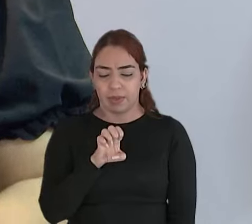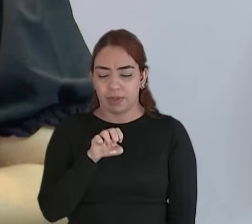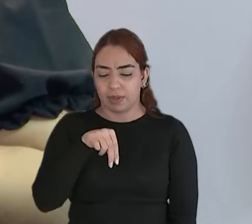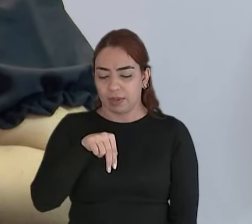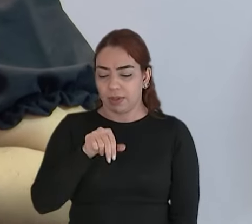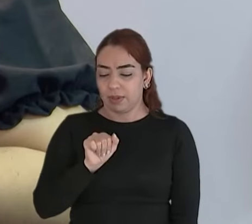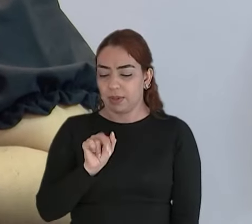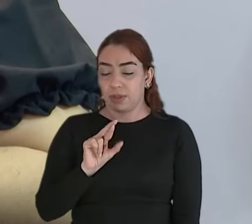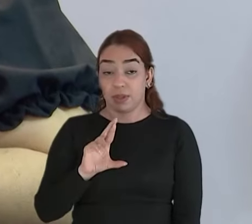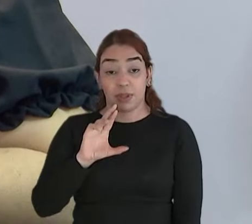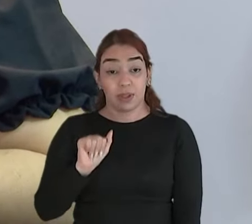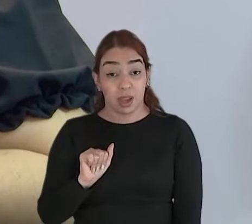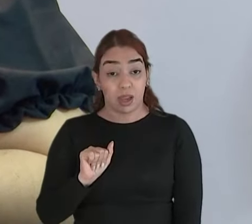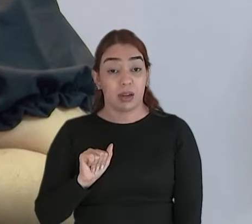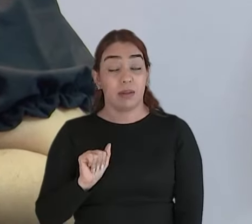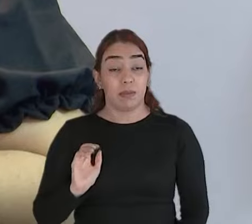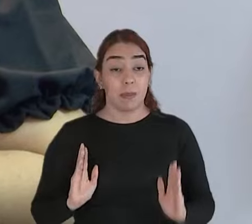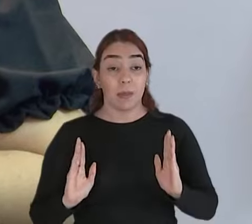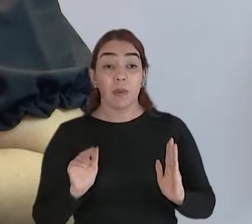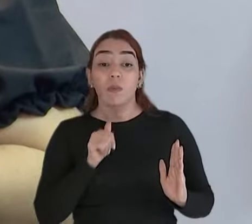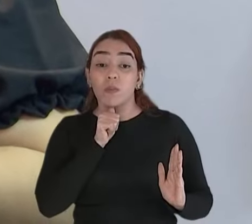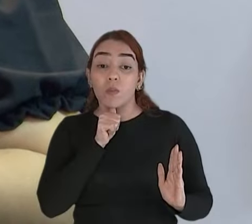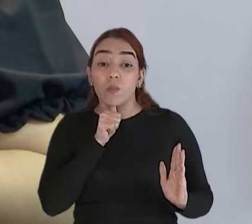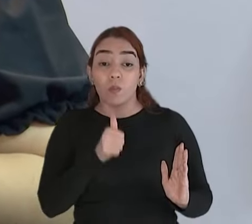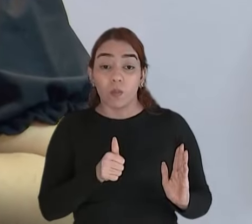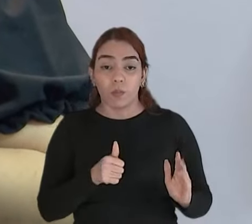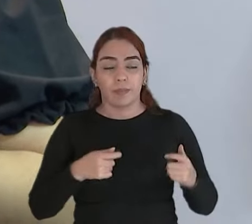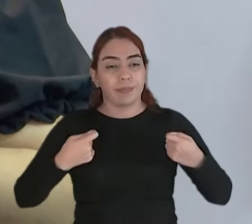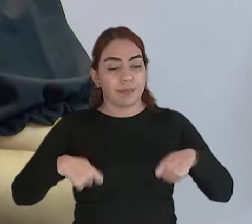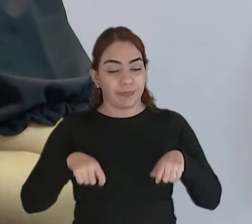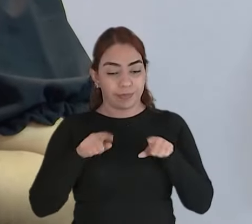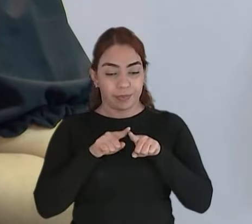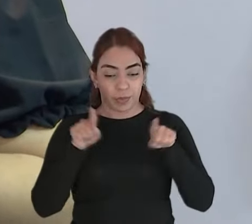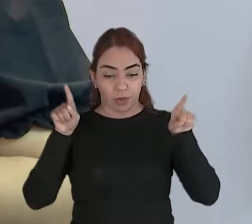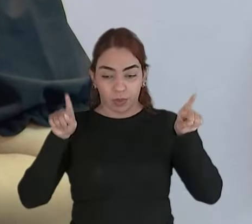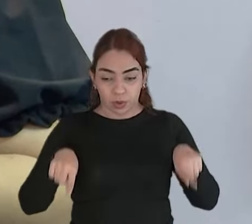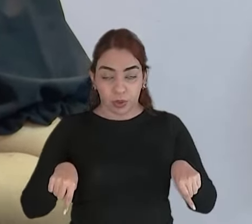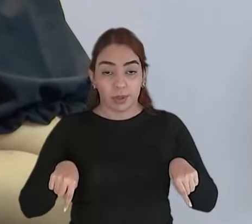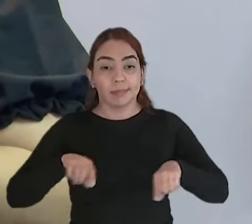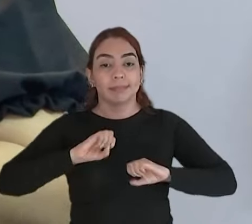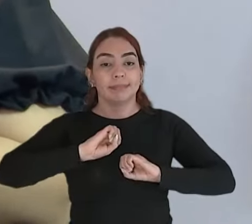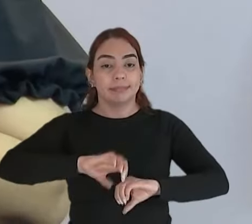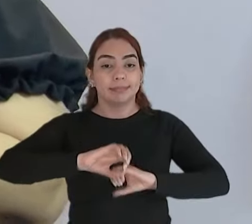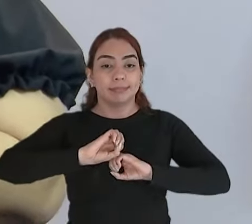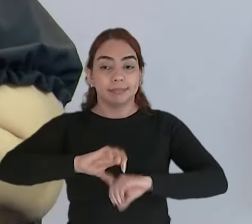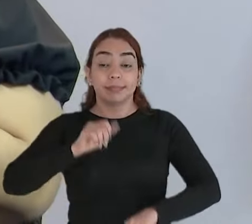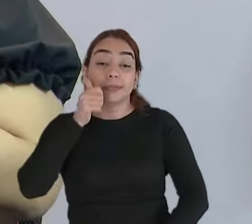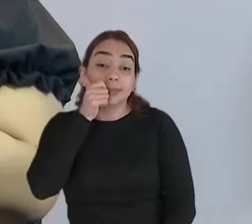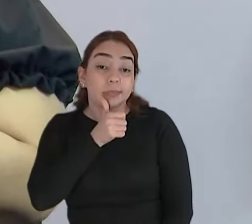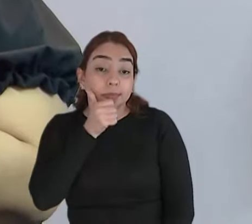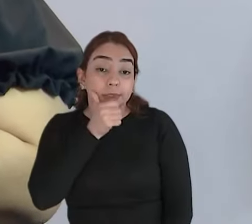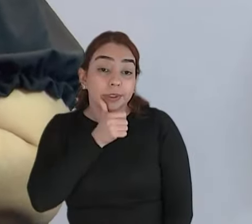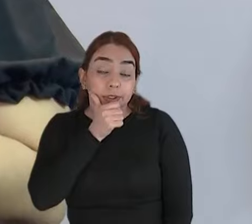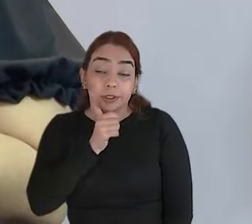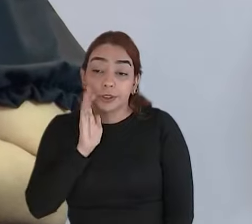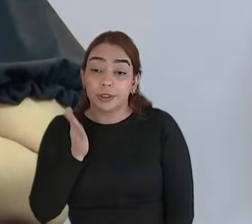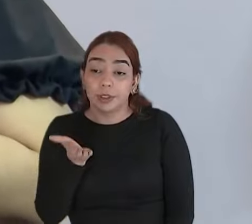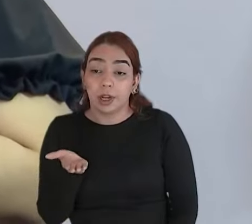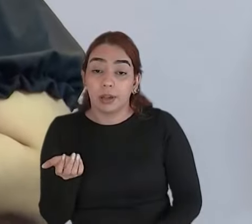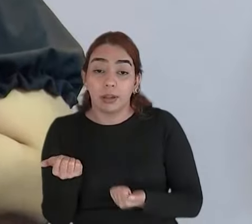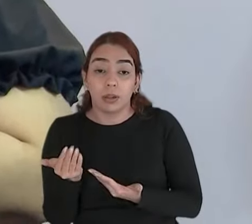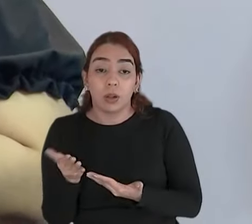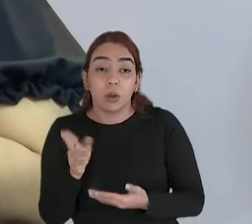Eu tive que desenvolver um programa para ensinar a menina, a mocinha, dentro da sala do AE, como